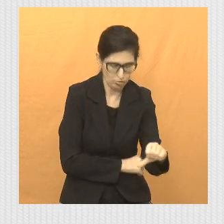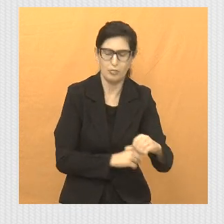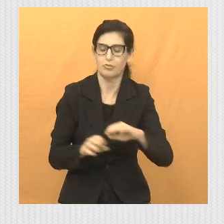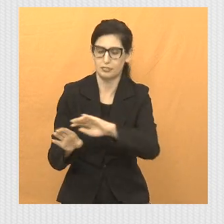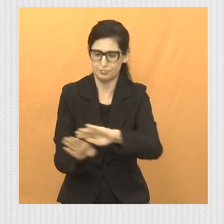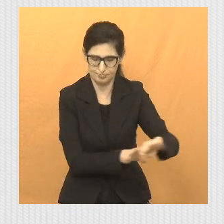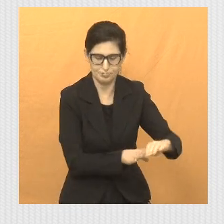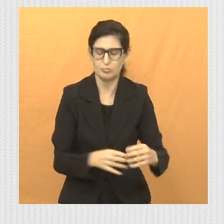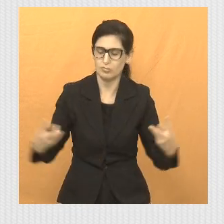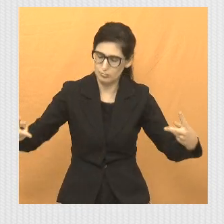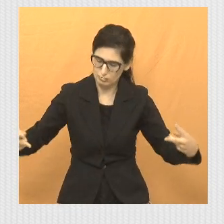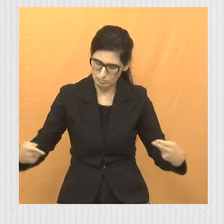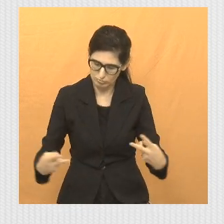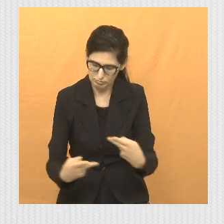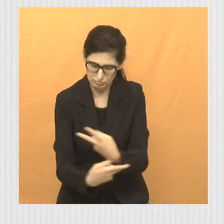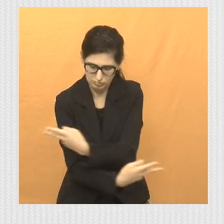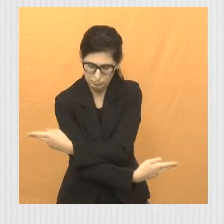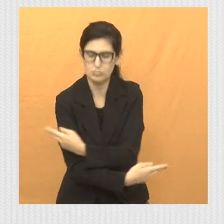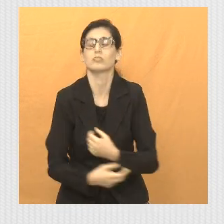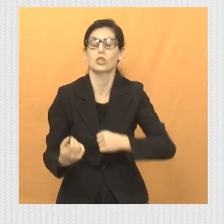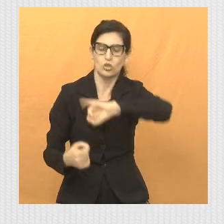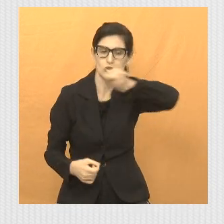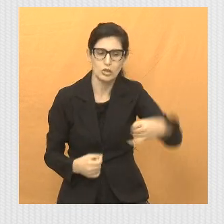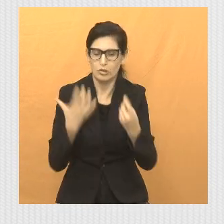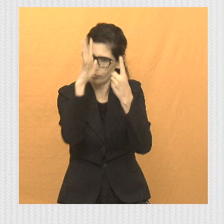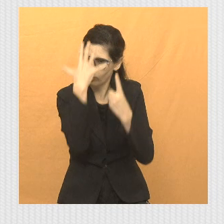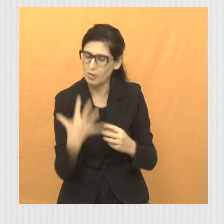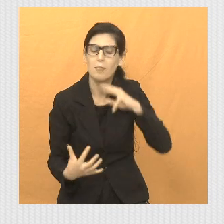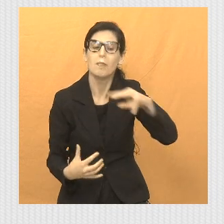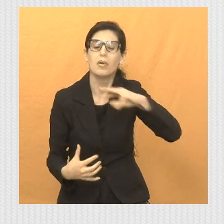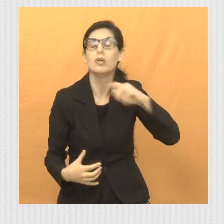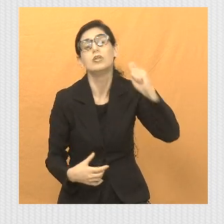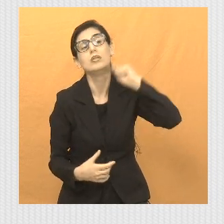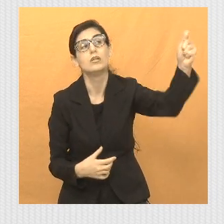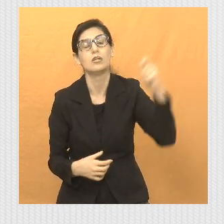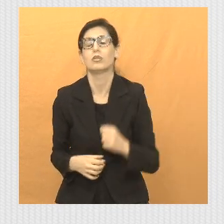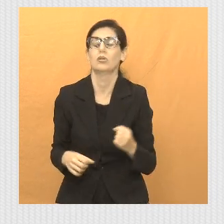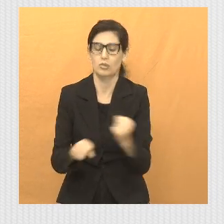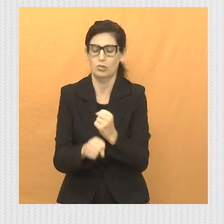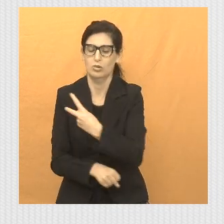Cirurgias. Fechamos o primeiro quadrimestre de 2019 com